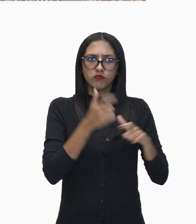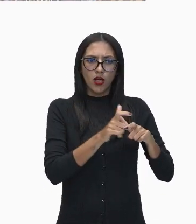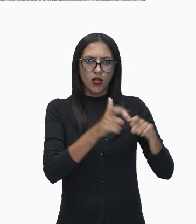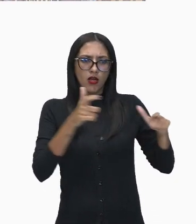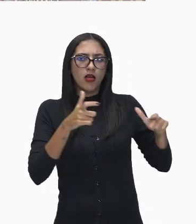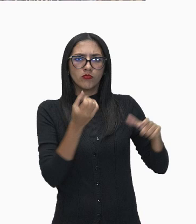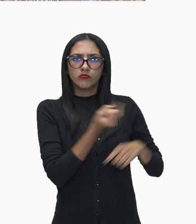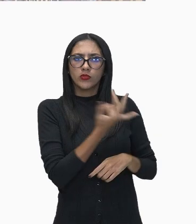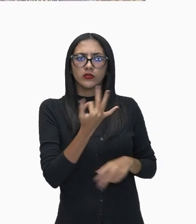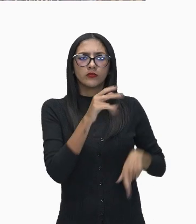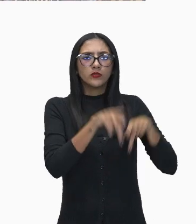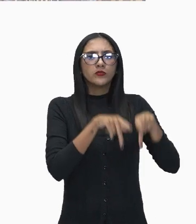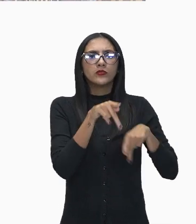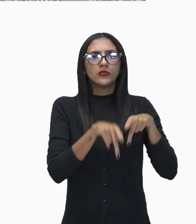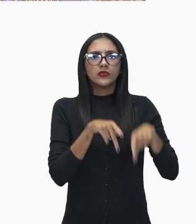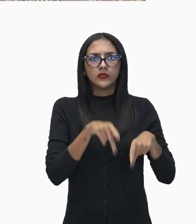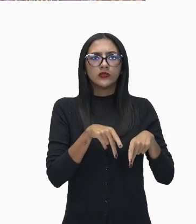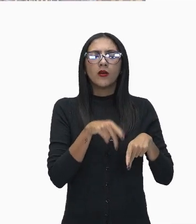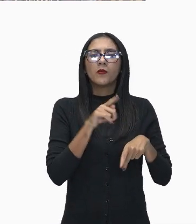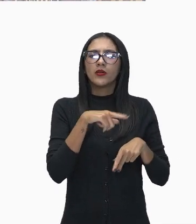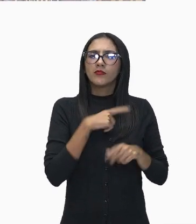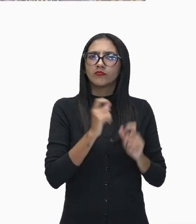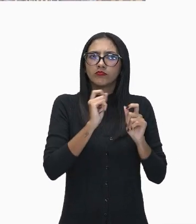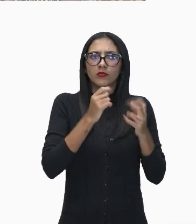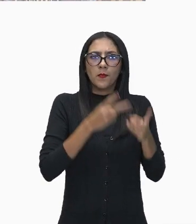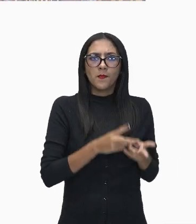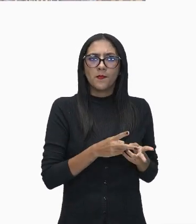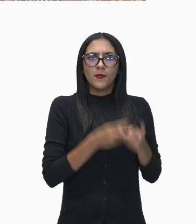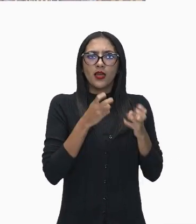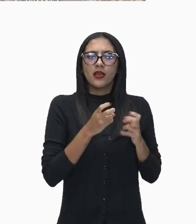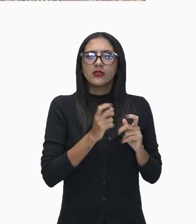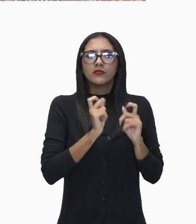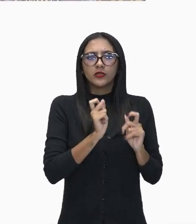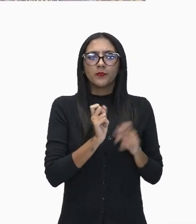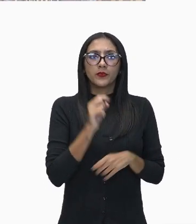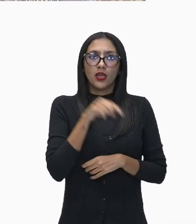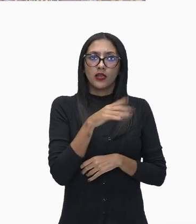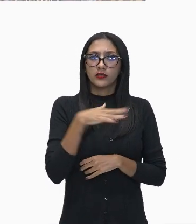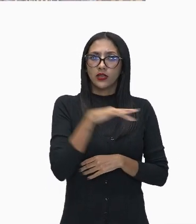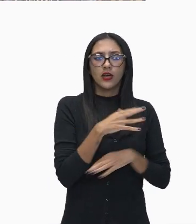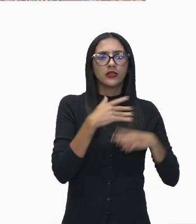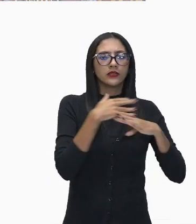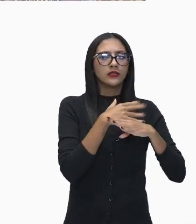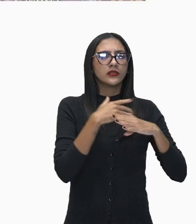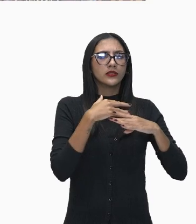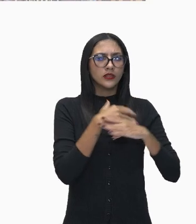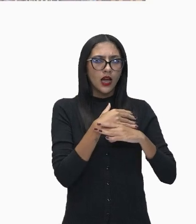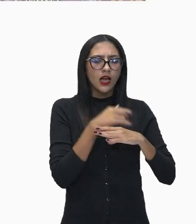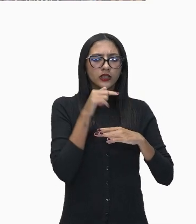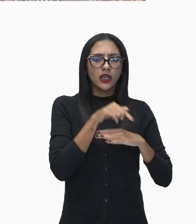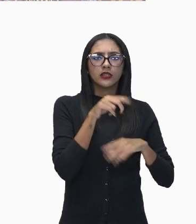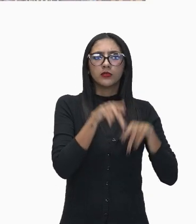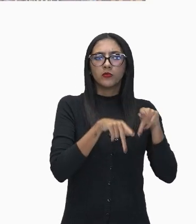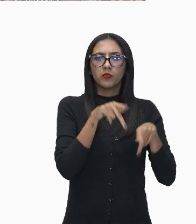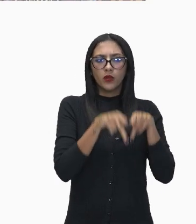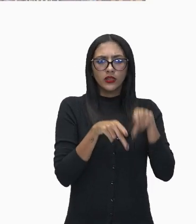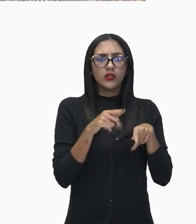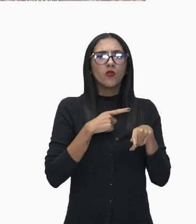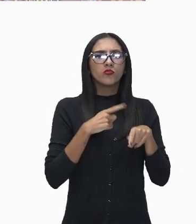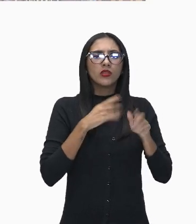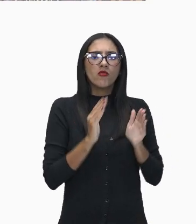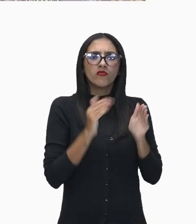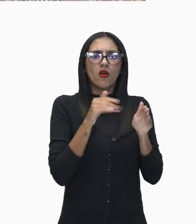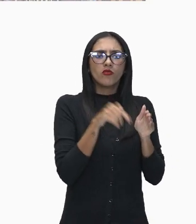população, há o sinal, não é isso? Há indícios de que essa população se concentrou ali